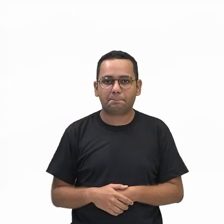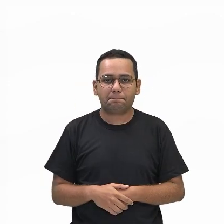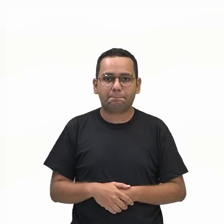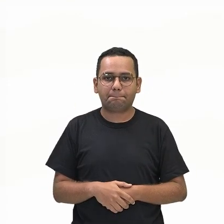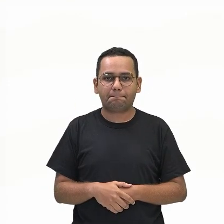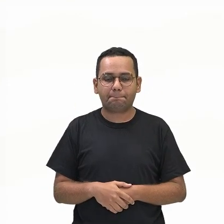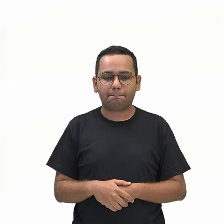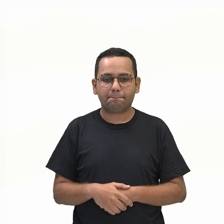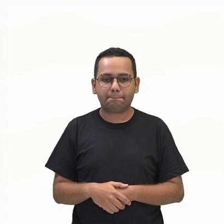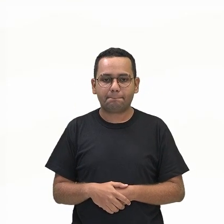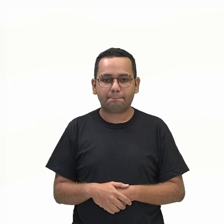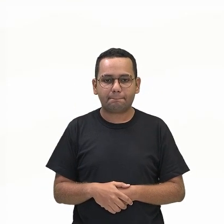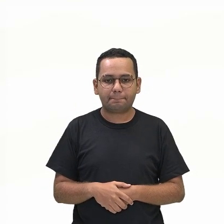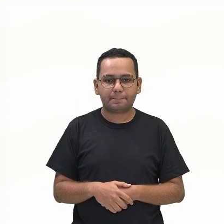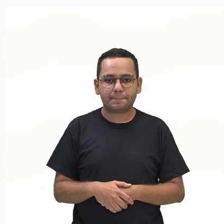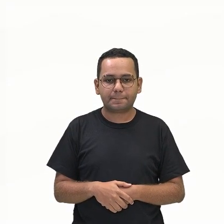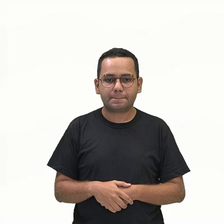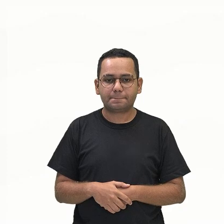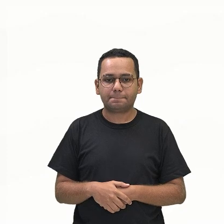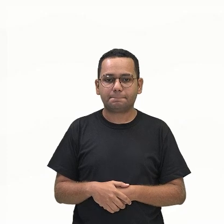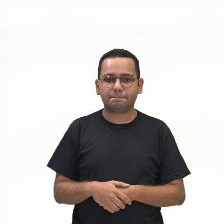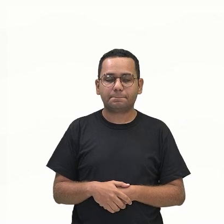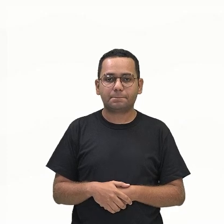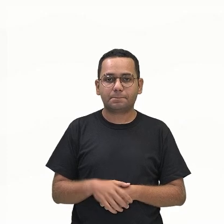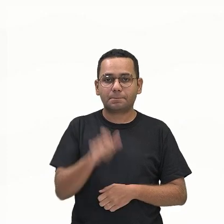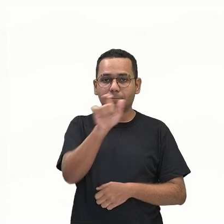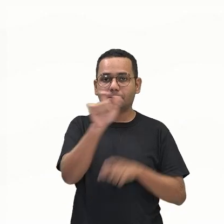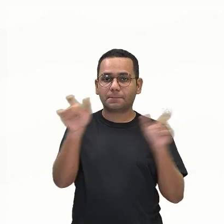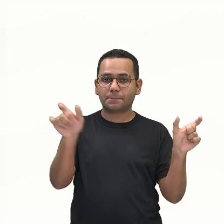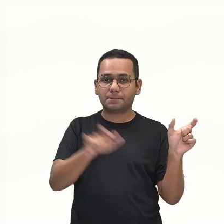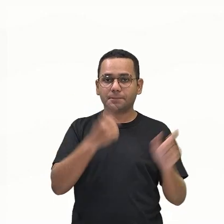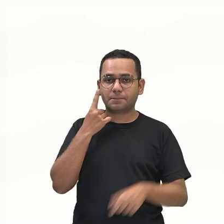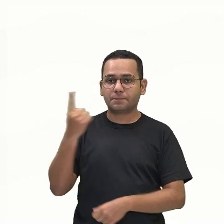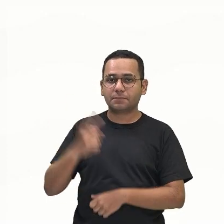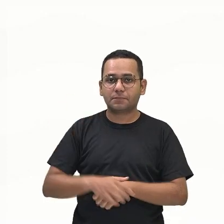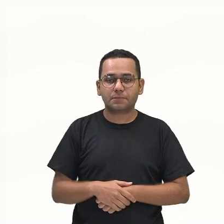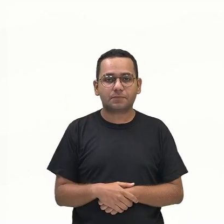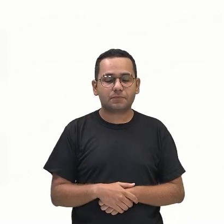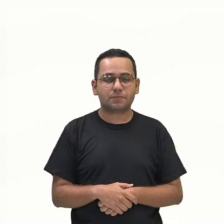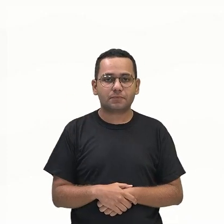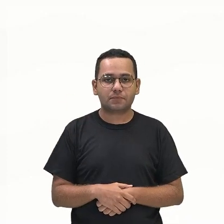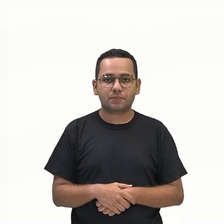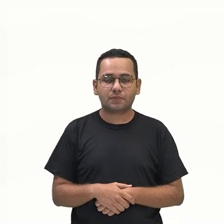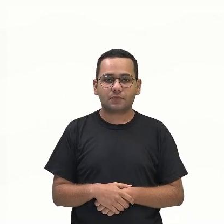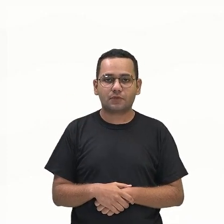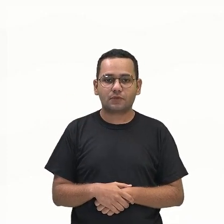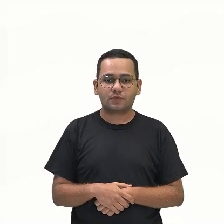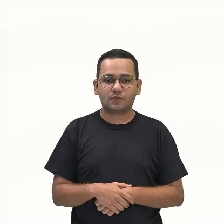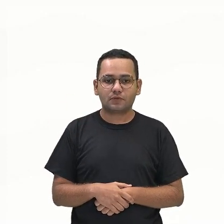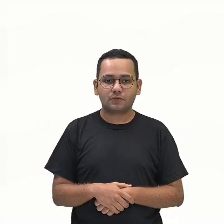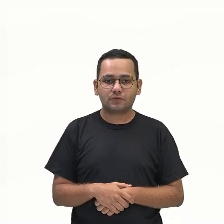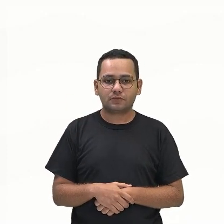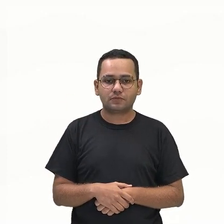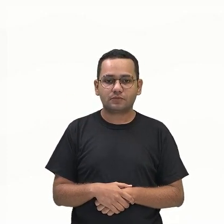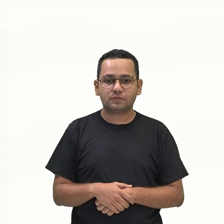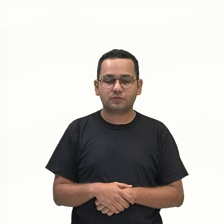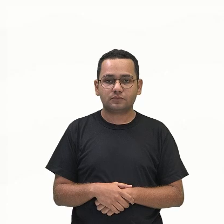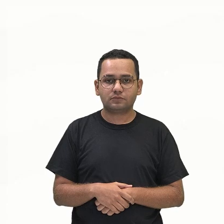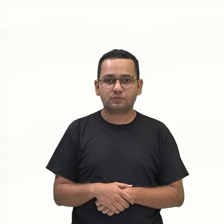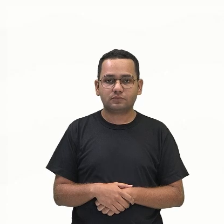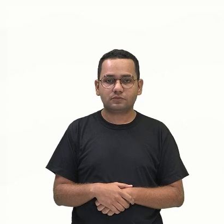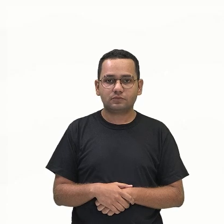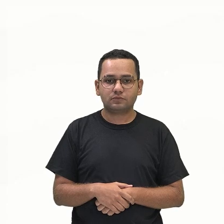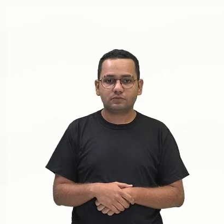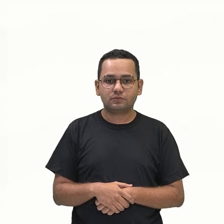Perceba que o que marcado aqui, o que marcado também aqui, neste momento, neste outro momento,